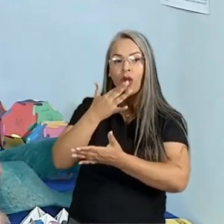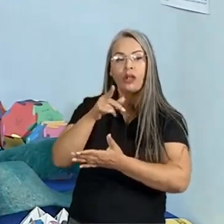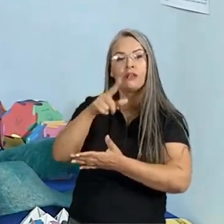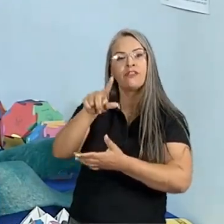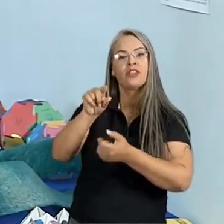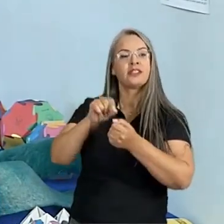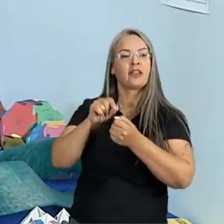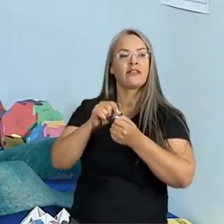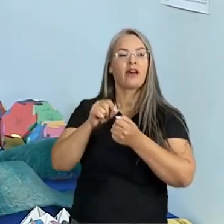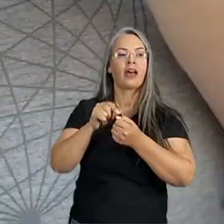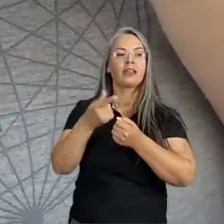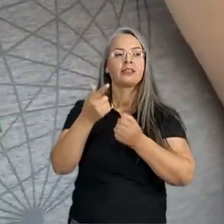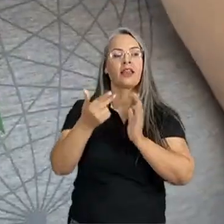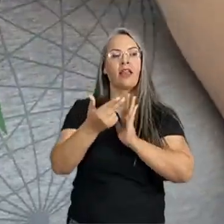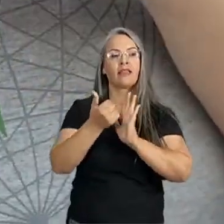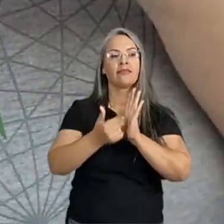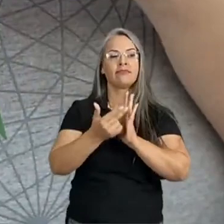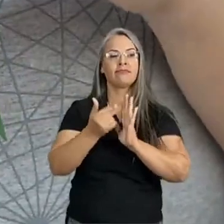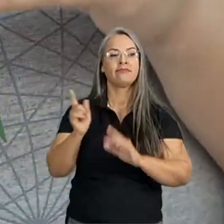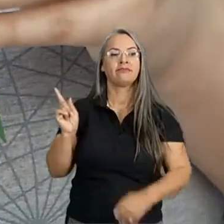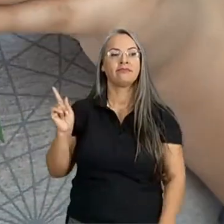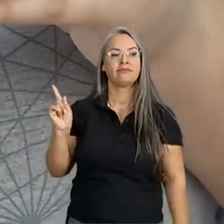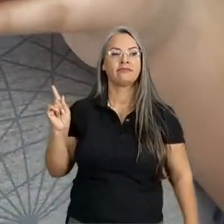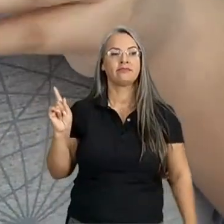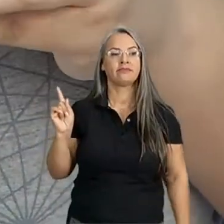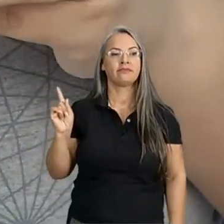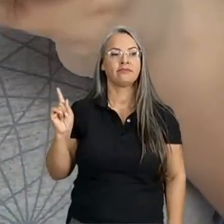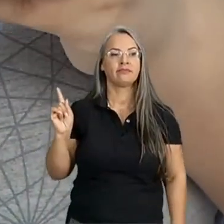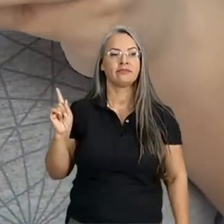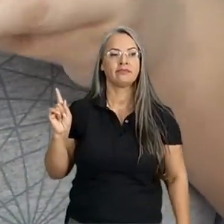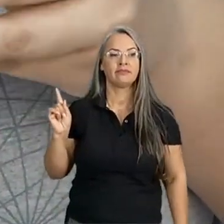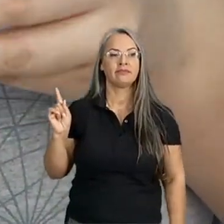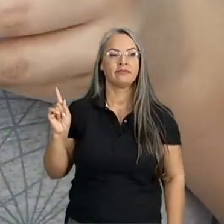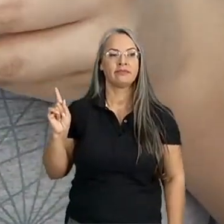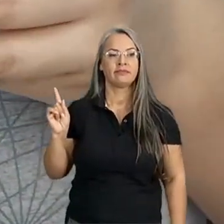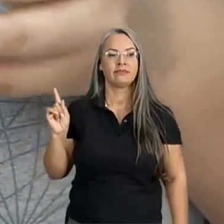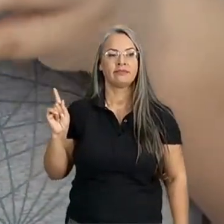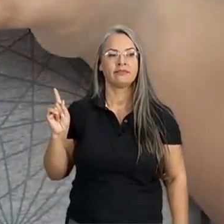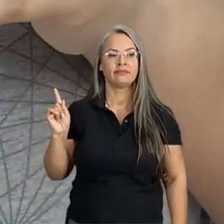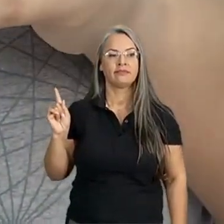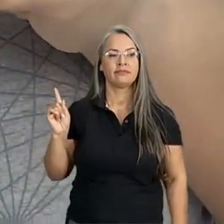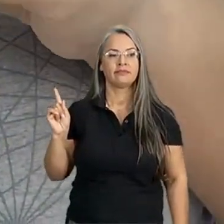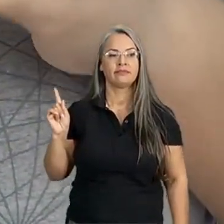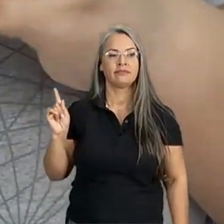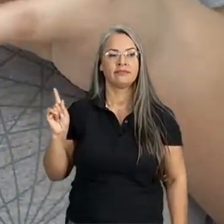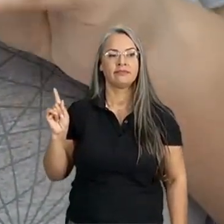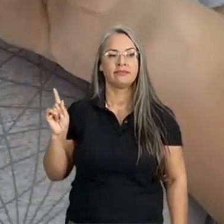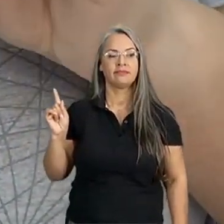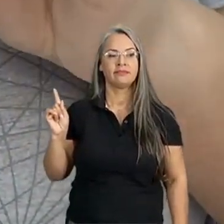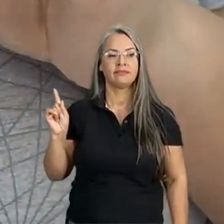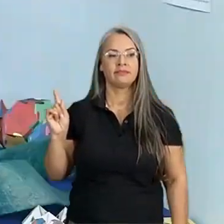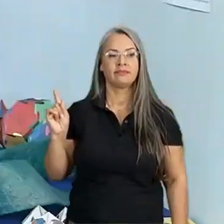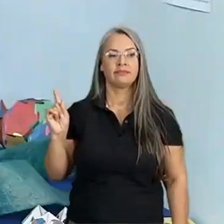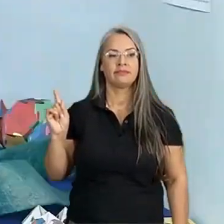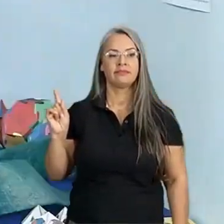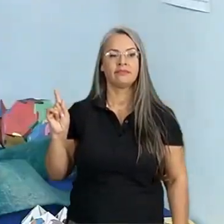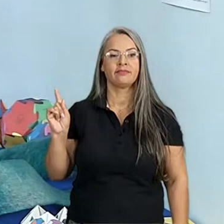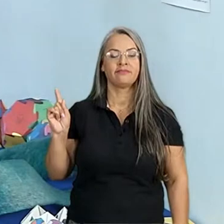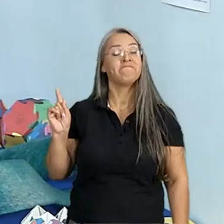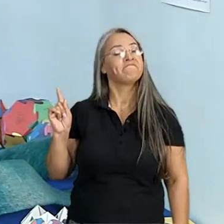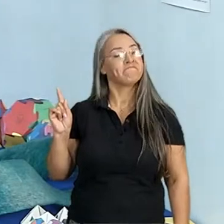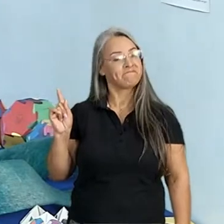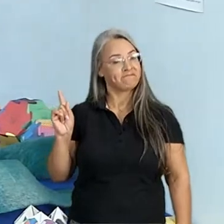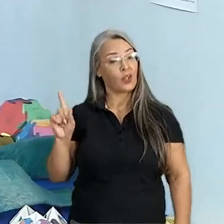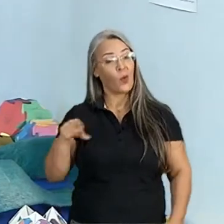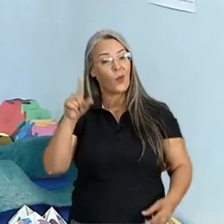mesmo molde e fazer desenhos então Muita gente vem e faz os desenhos que fica uma coisa mais personalizada também e bem legal uma outra opção